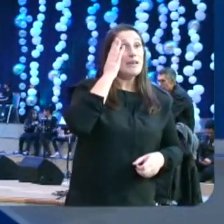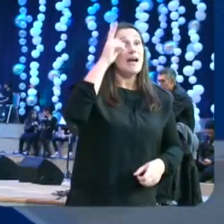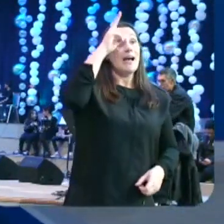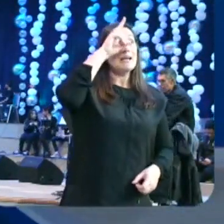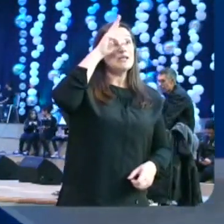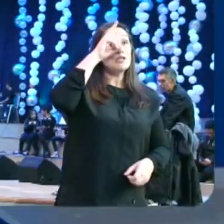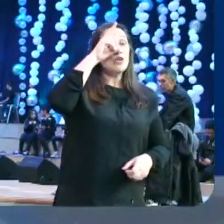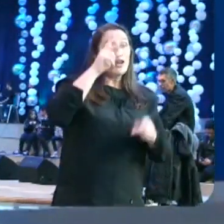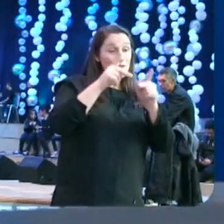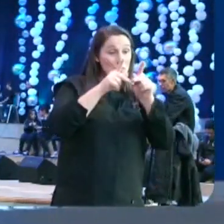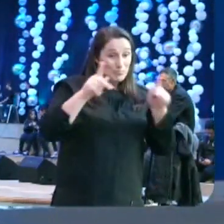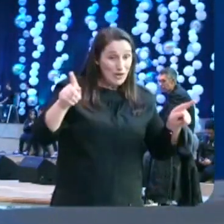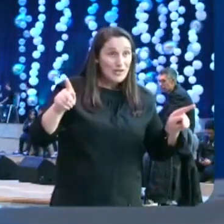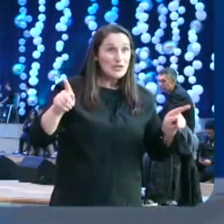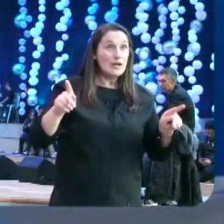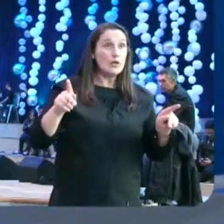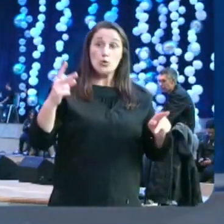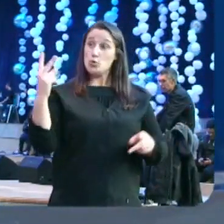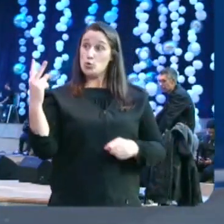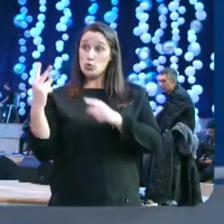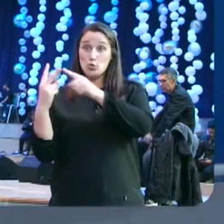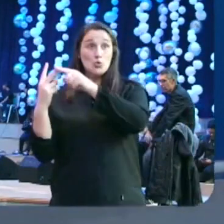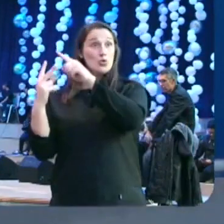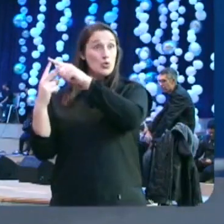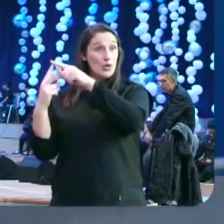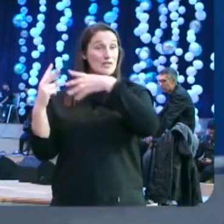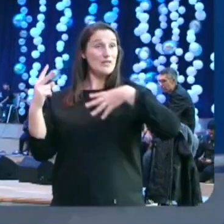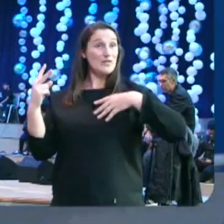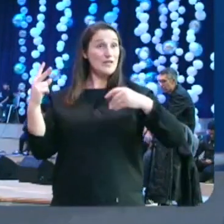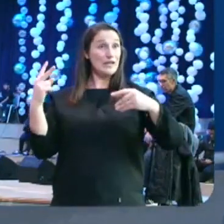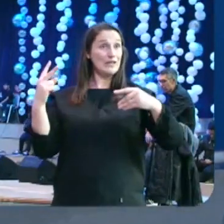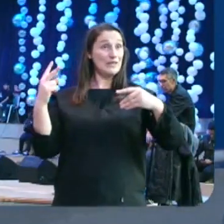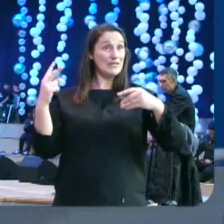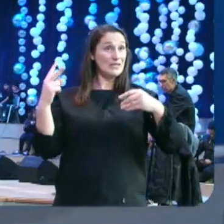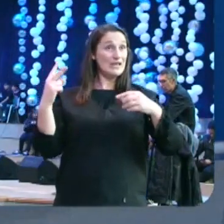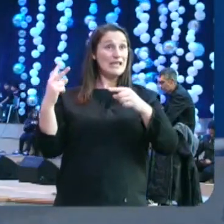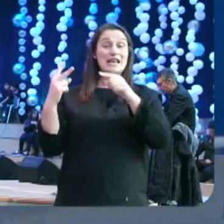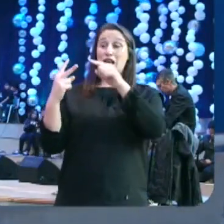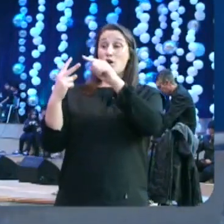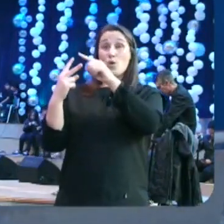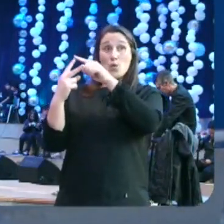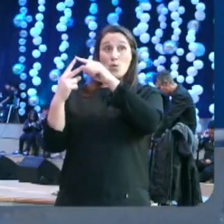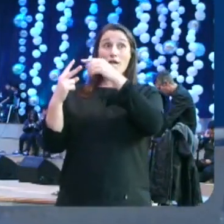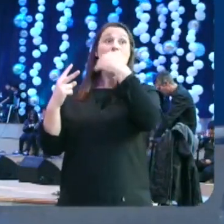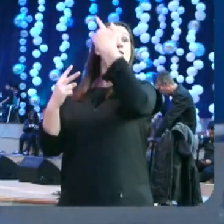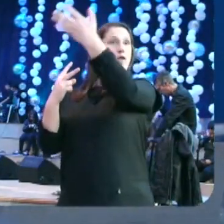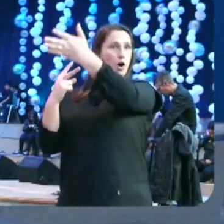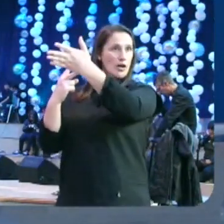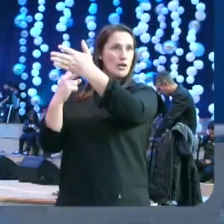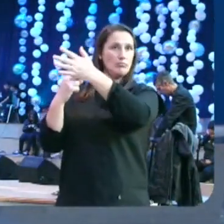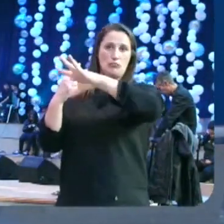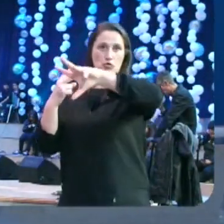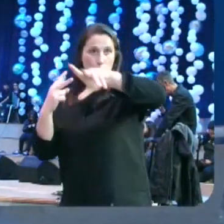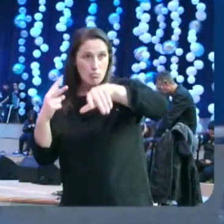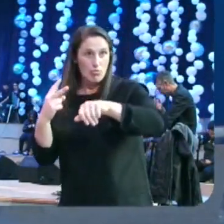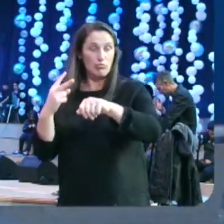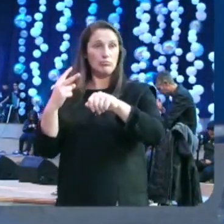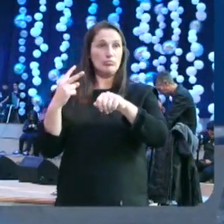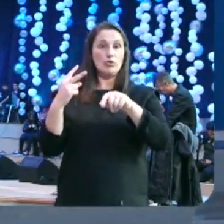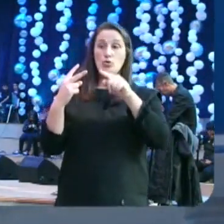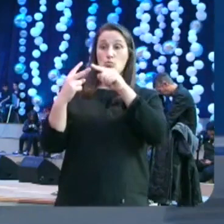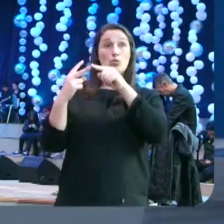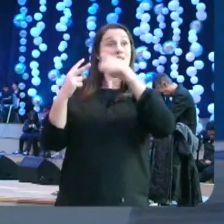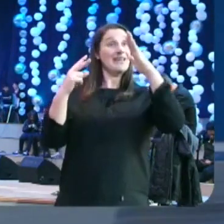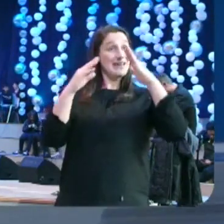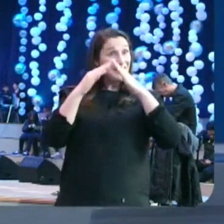filhos. É interessante porque um filho estava fora de casa e um filho estava dentro de casa. E aconteceu uma